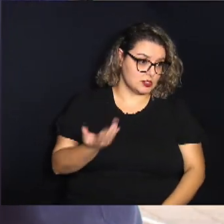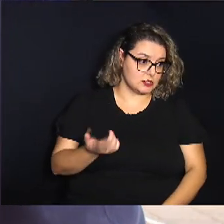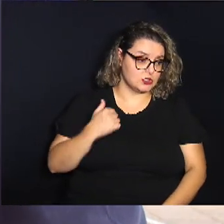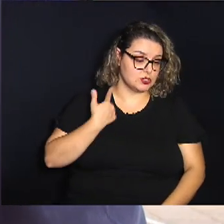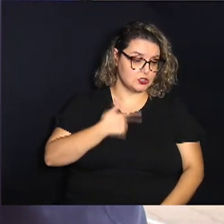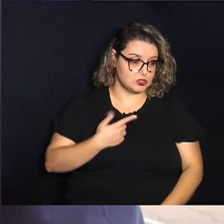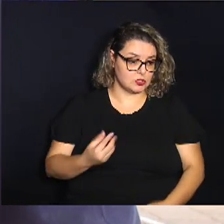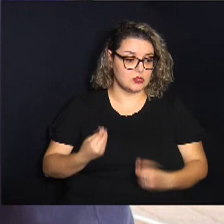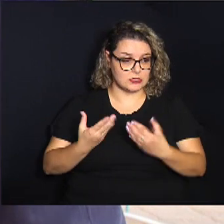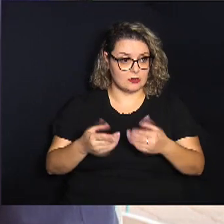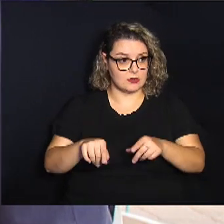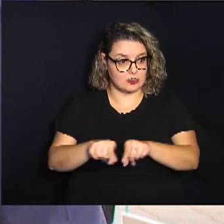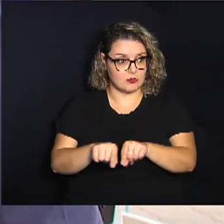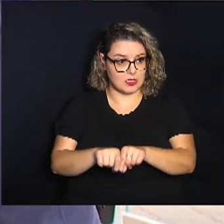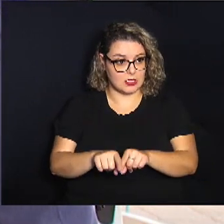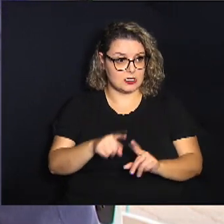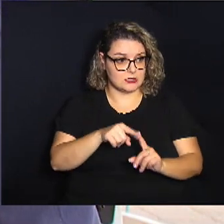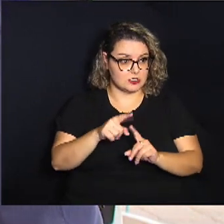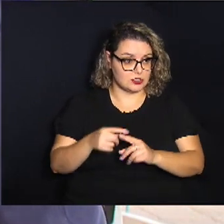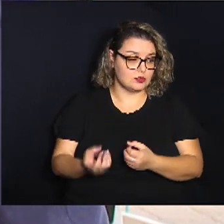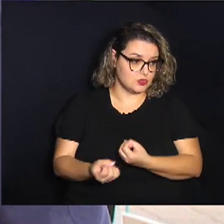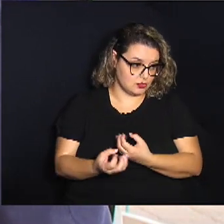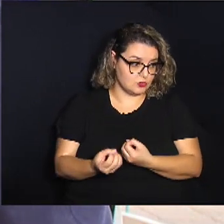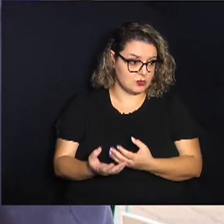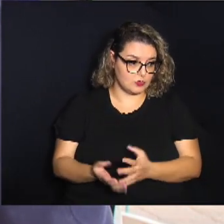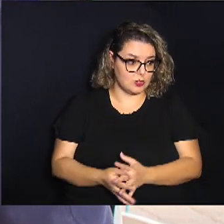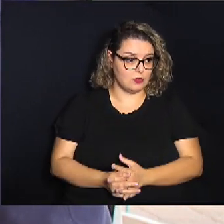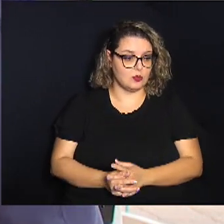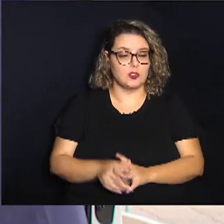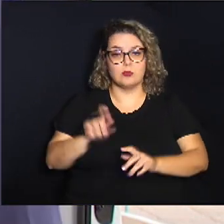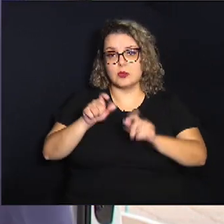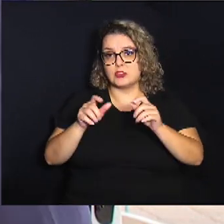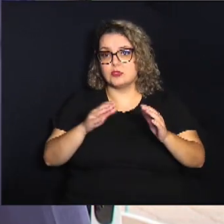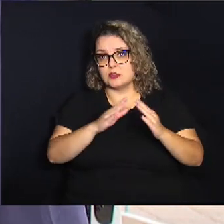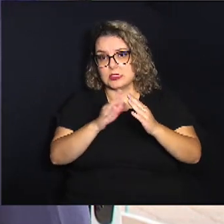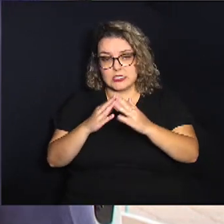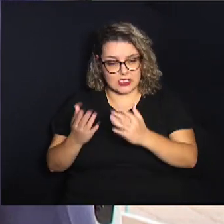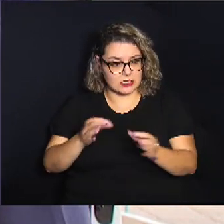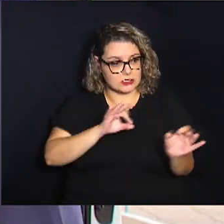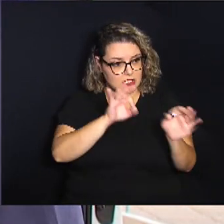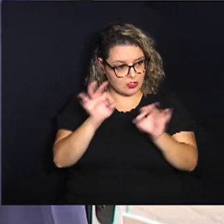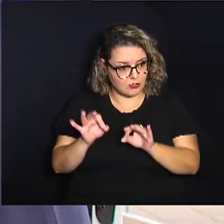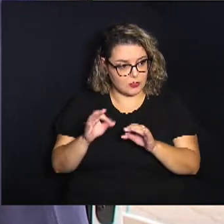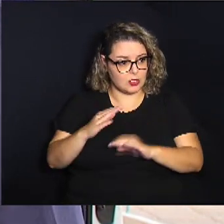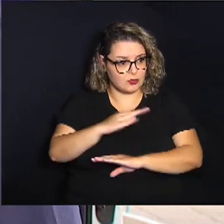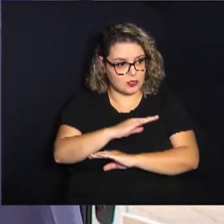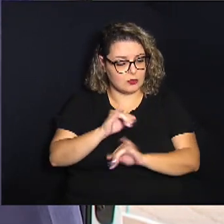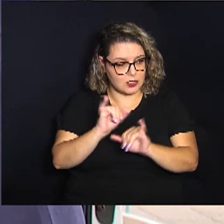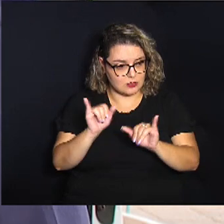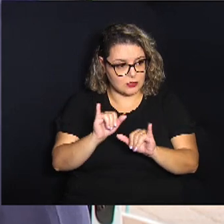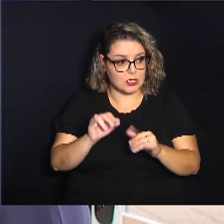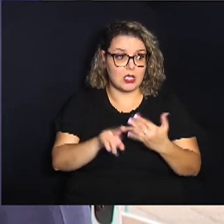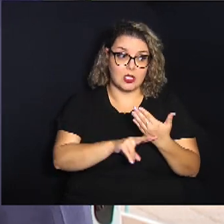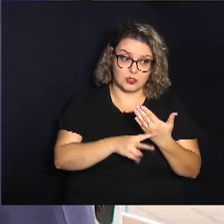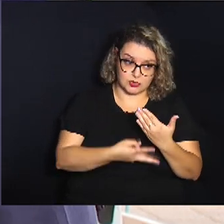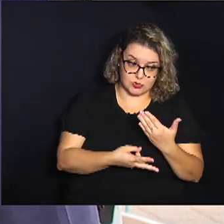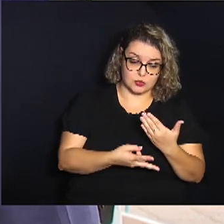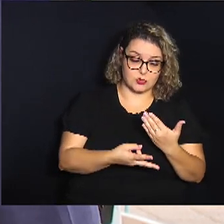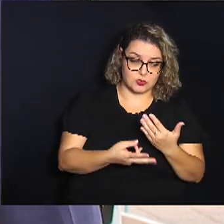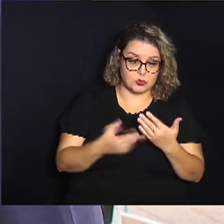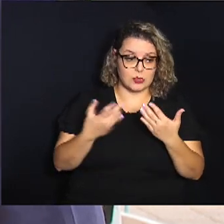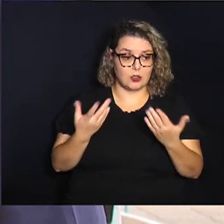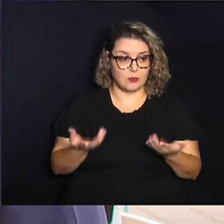traga também esse tipo de informação é para o pessoal que está em casa acompanhando o Câmara Notícia as consequências não é